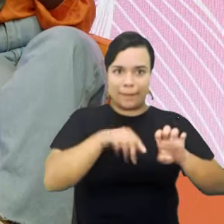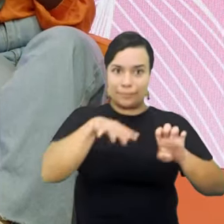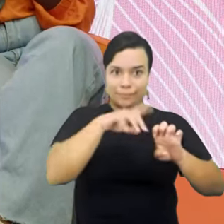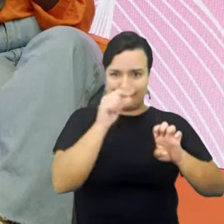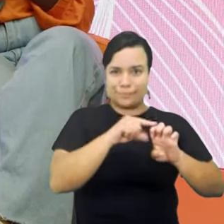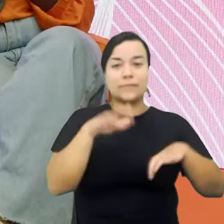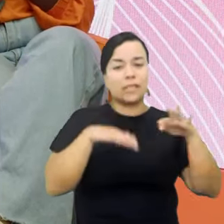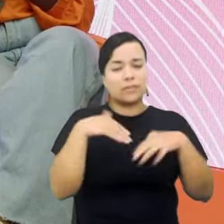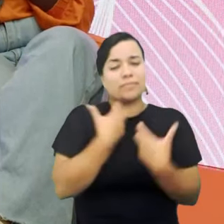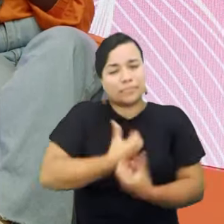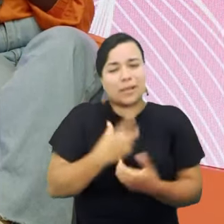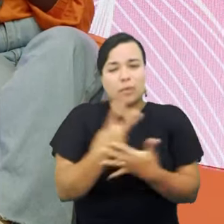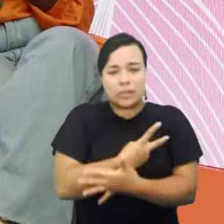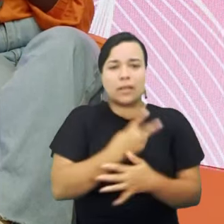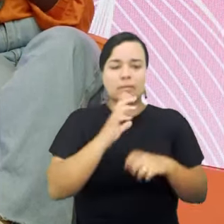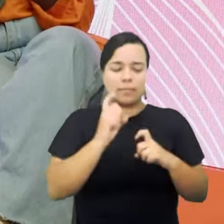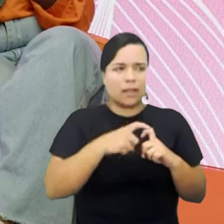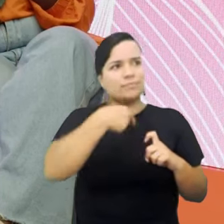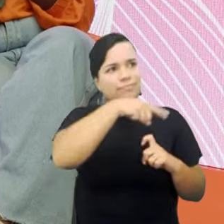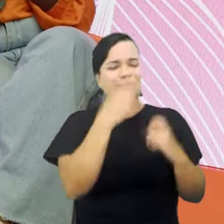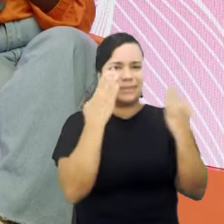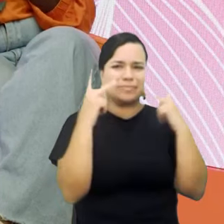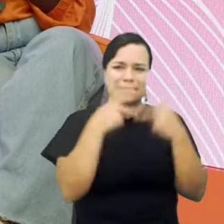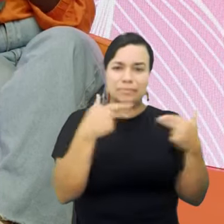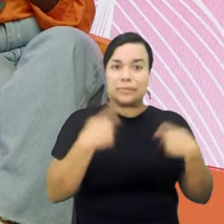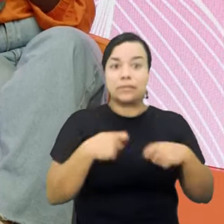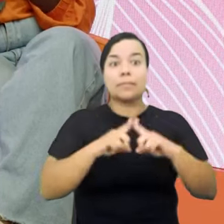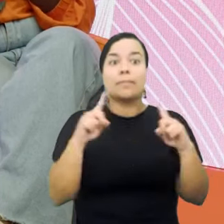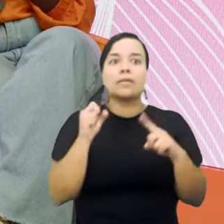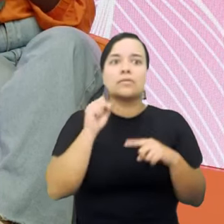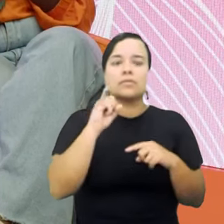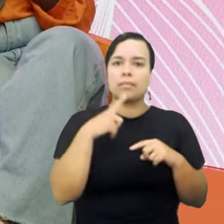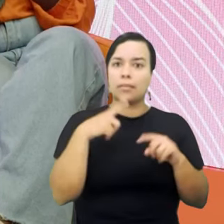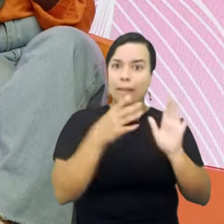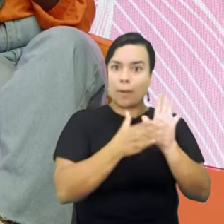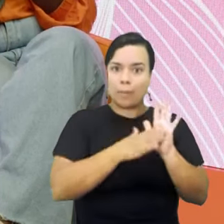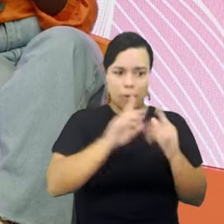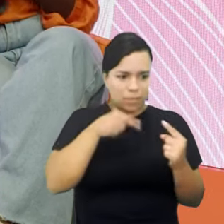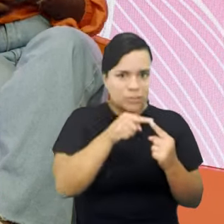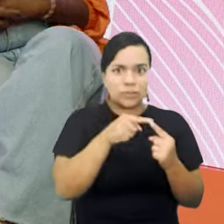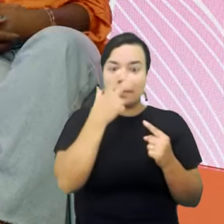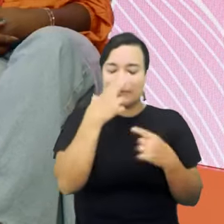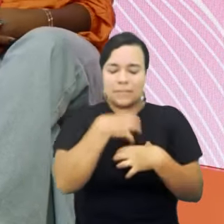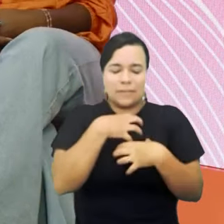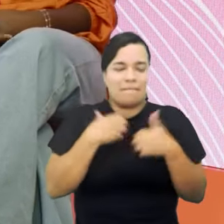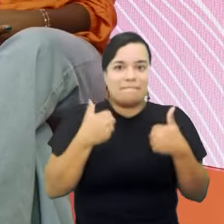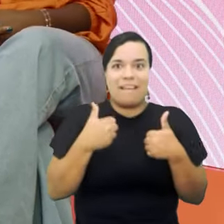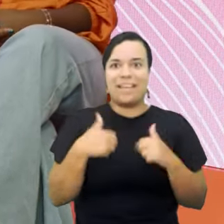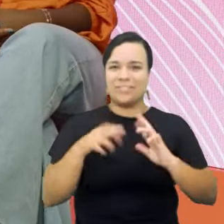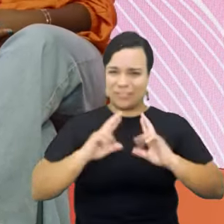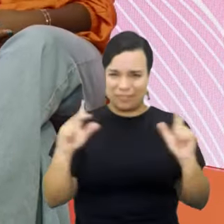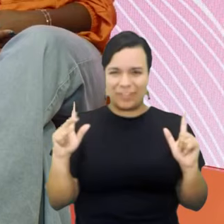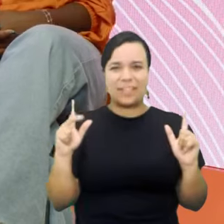mas como a gente é movida pelo propósito, a gente é movida por um negócio que faz muito sentido pra gente, é diferente o significado dessa pane que